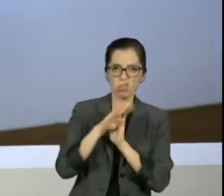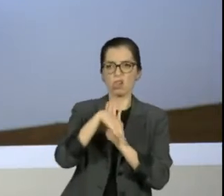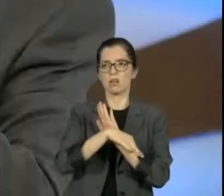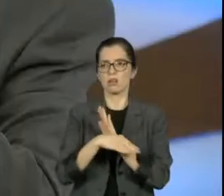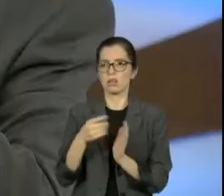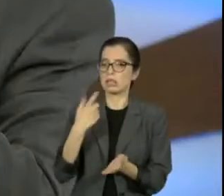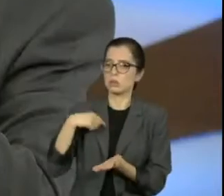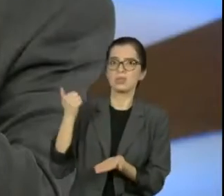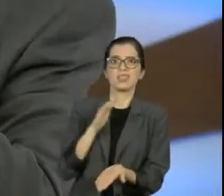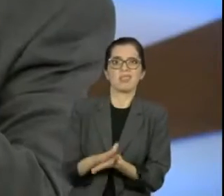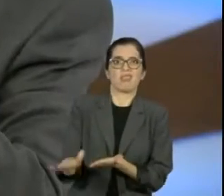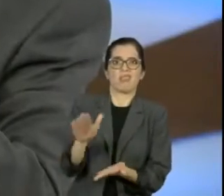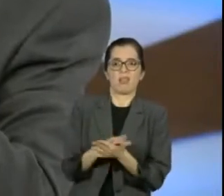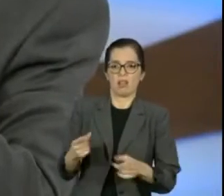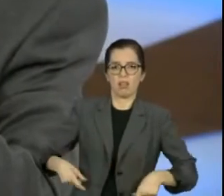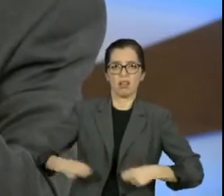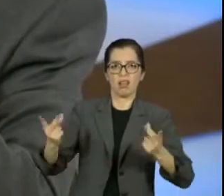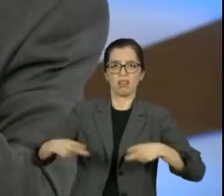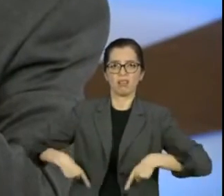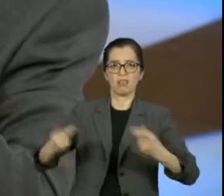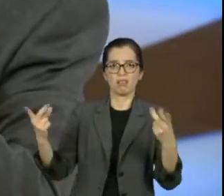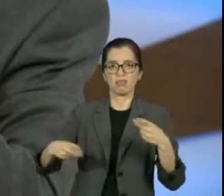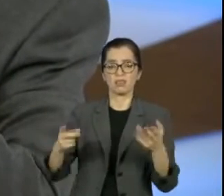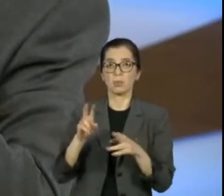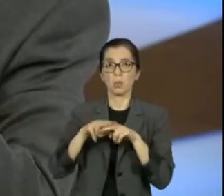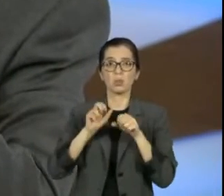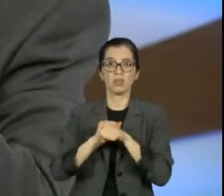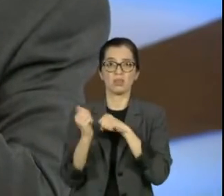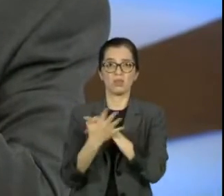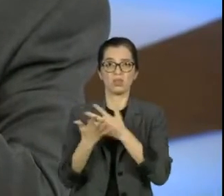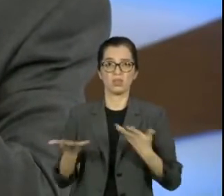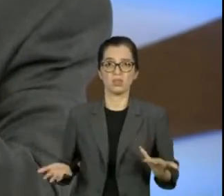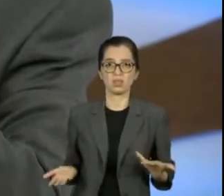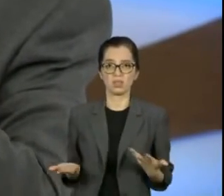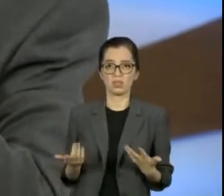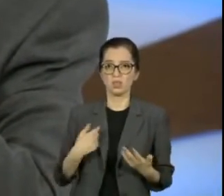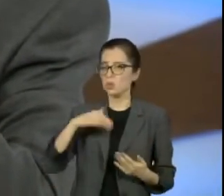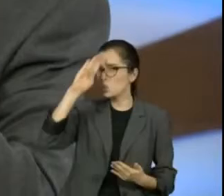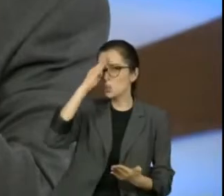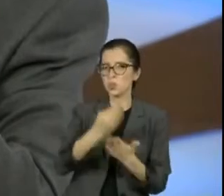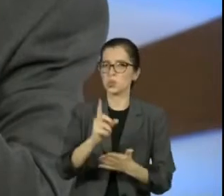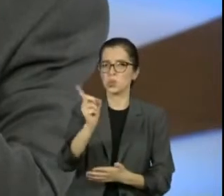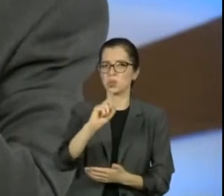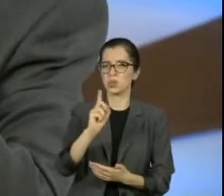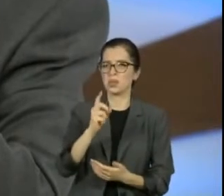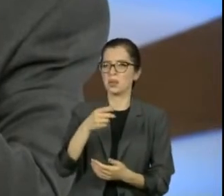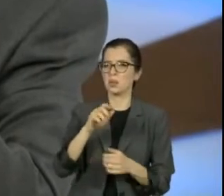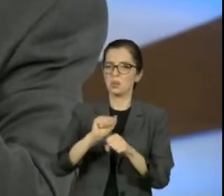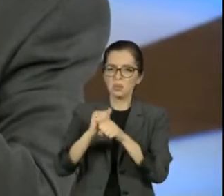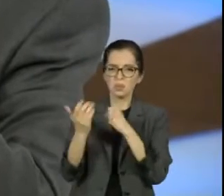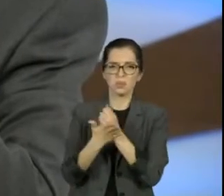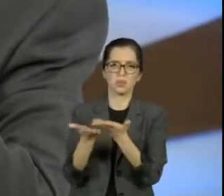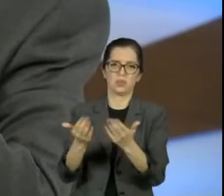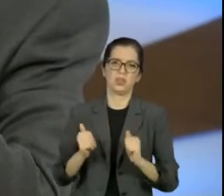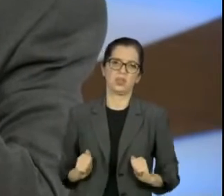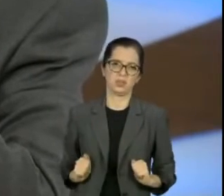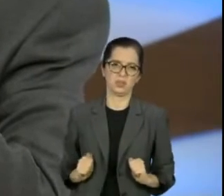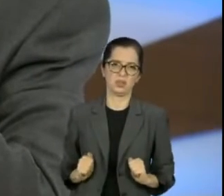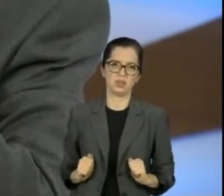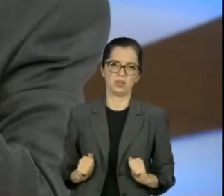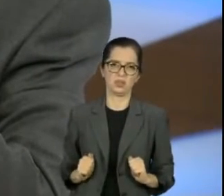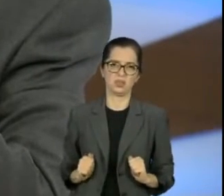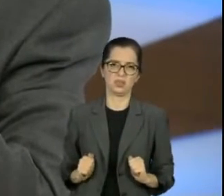pandemia e negando o desemprego com 14,6 milhões de desempregados do